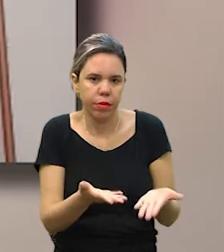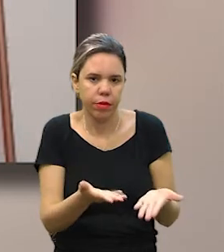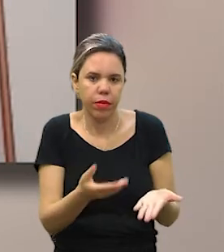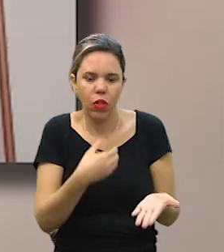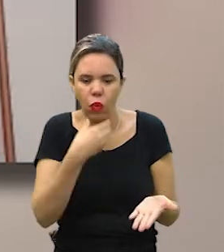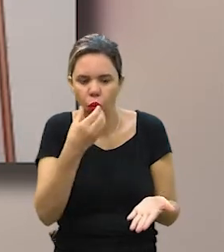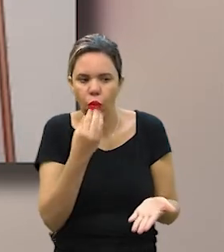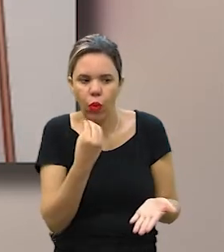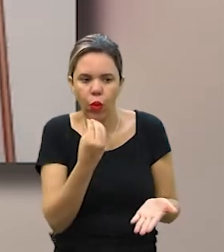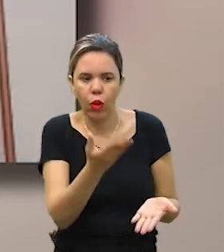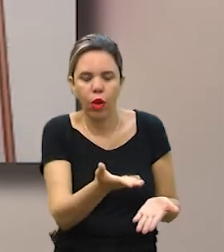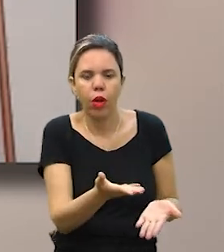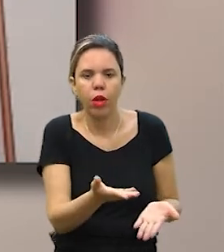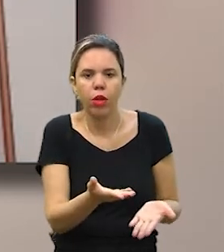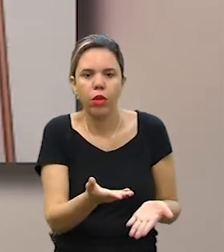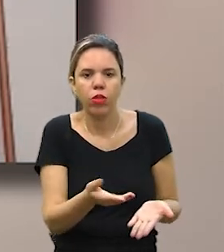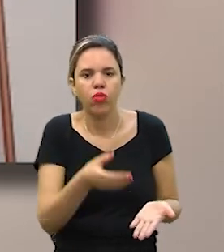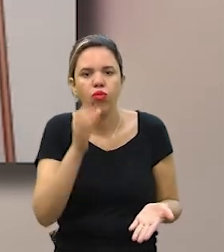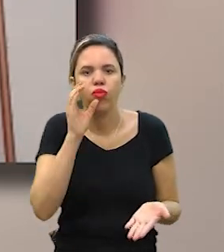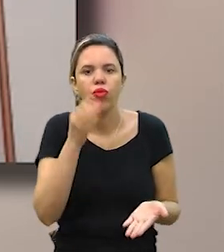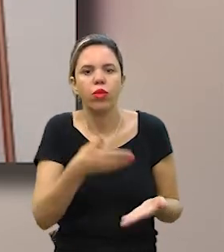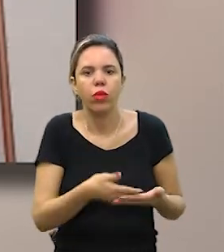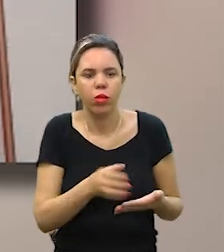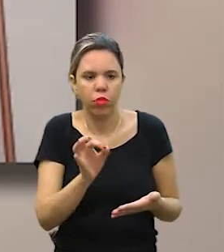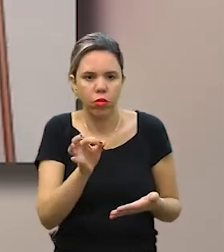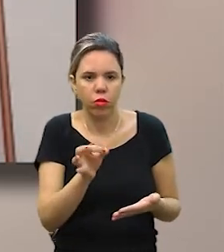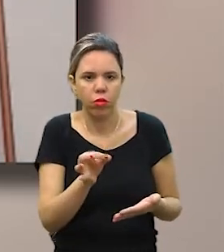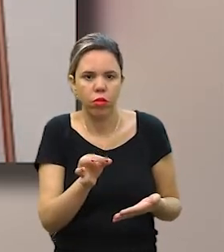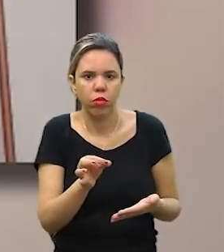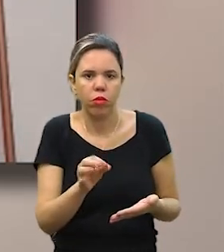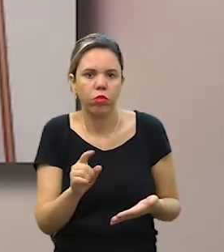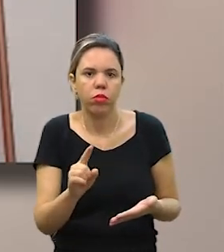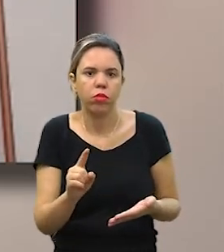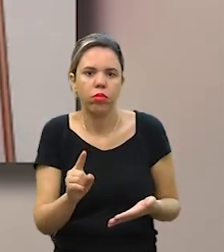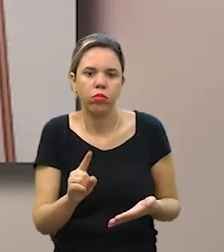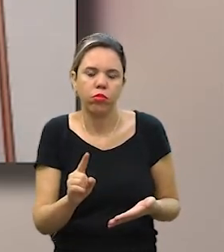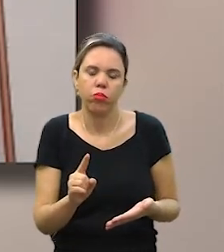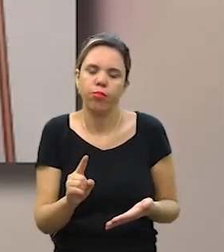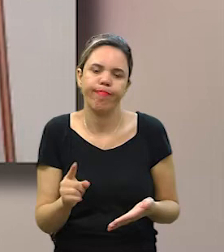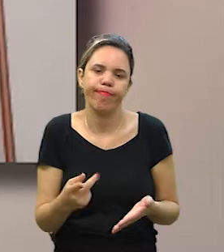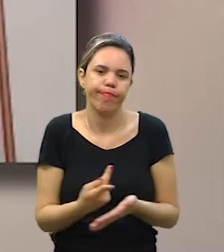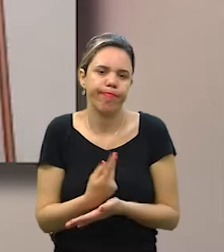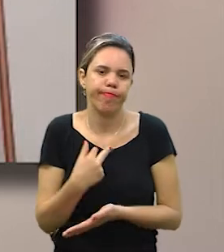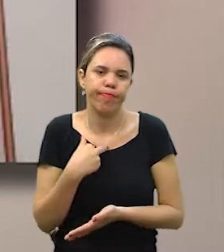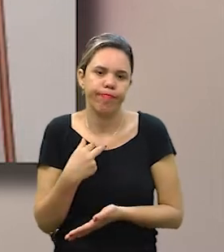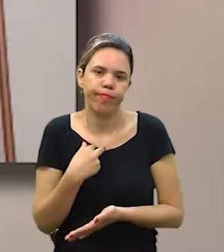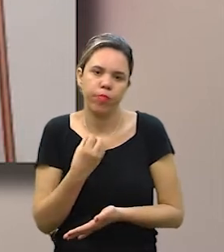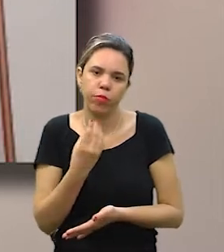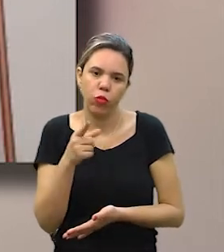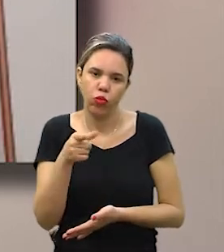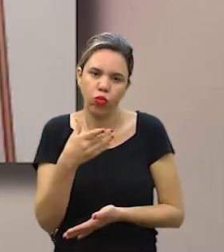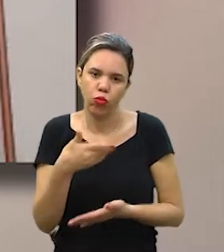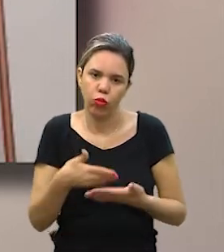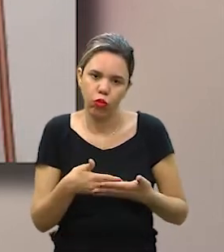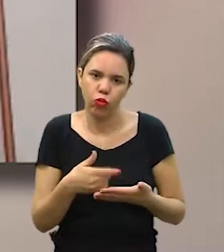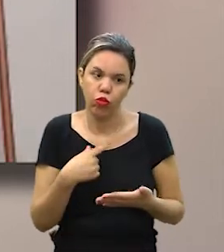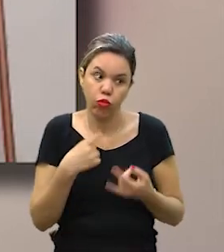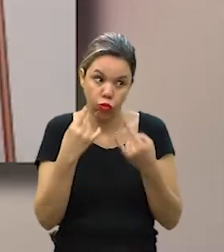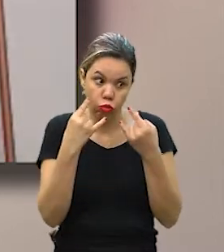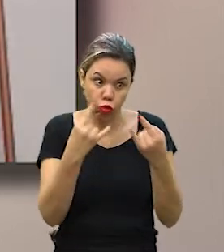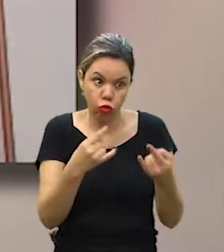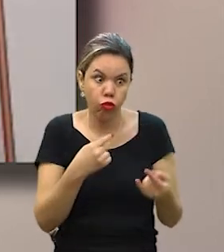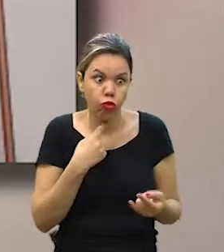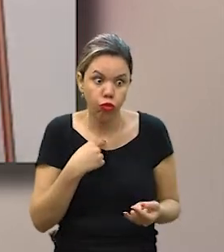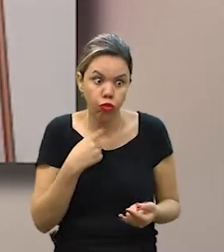dá uma fruta, ou dá até um pouquinho de suco para esse bebê, tá certo isso? Não. Que bom que o seu bebê tem